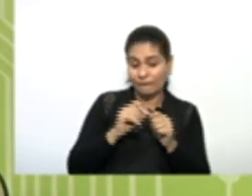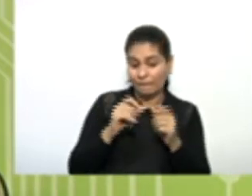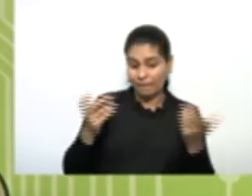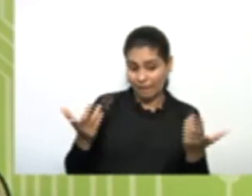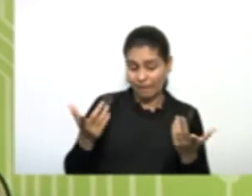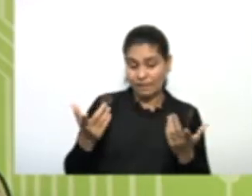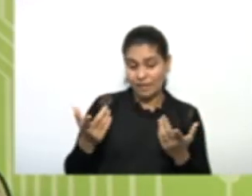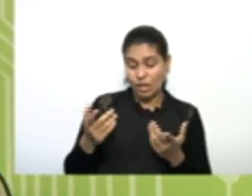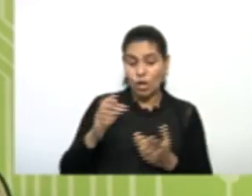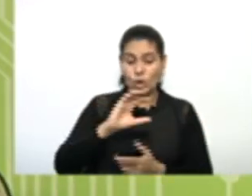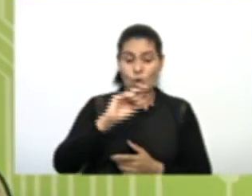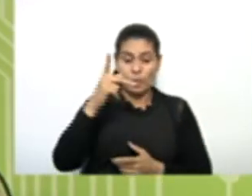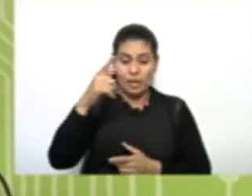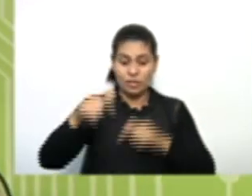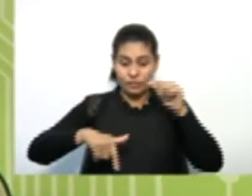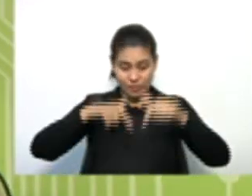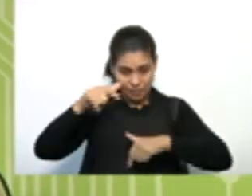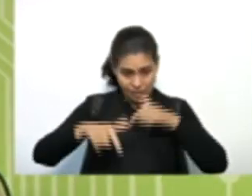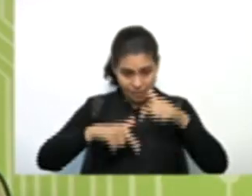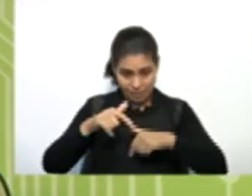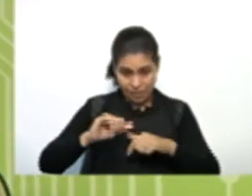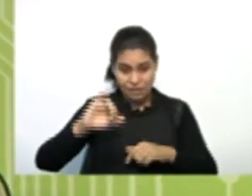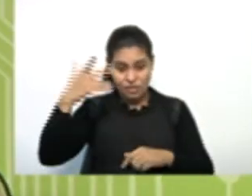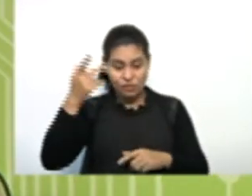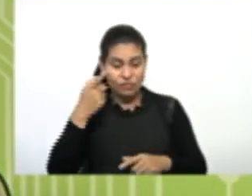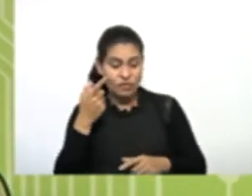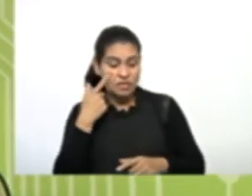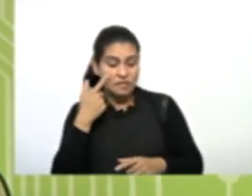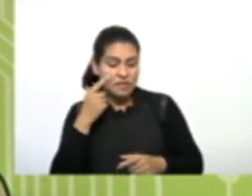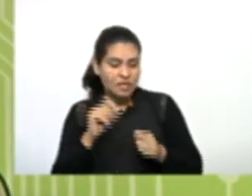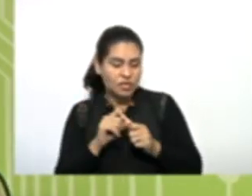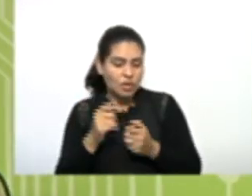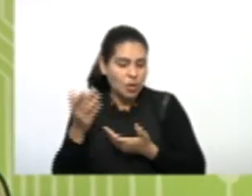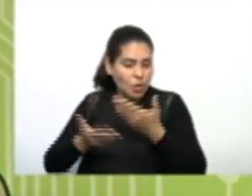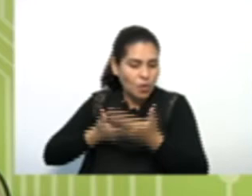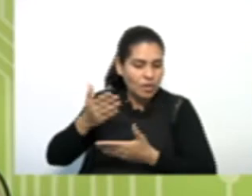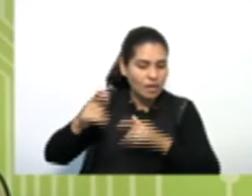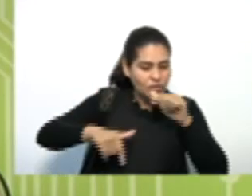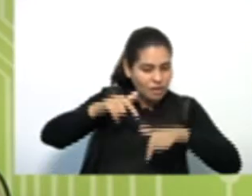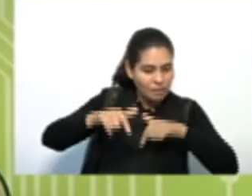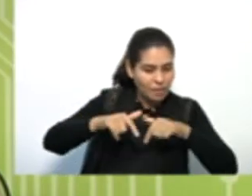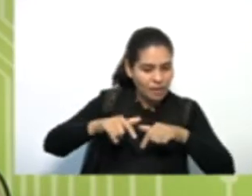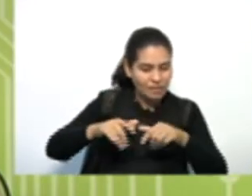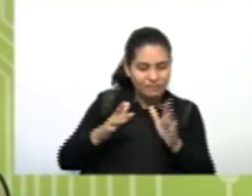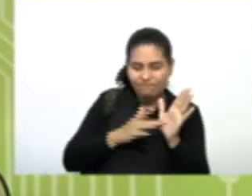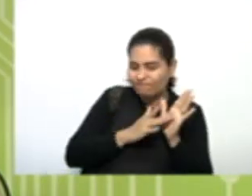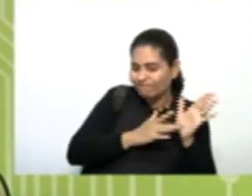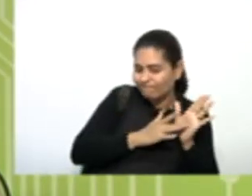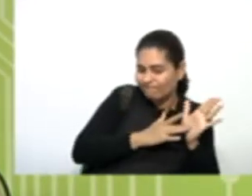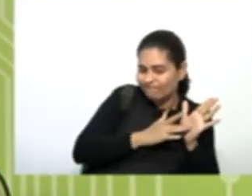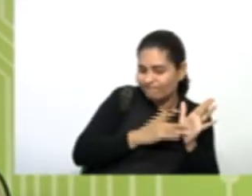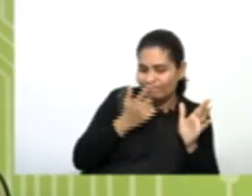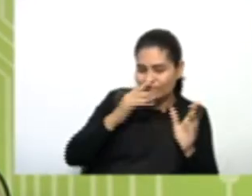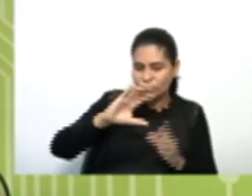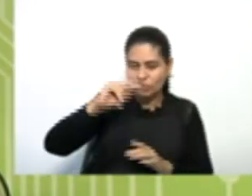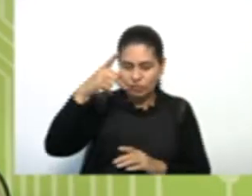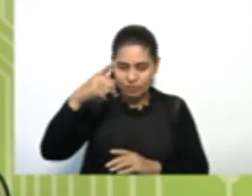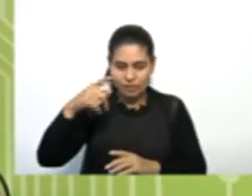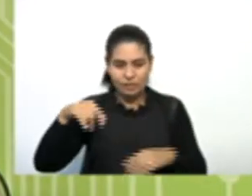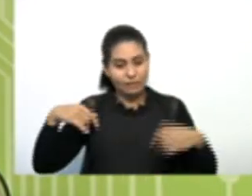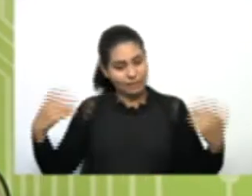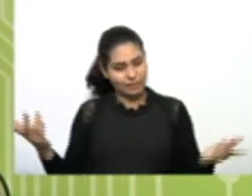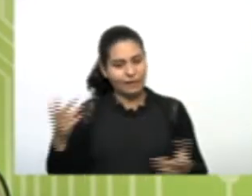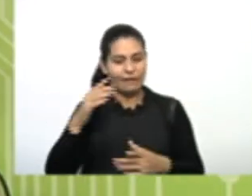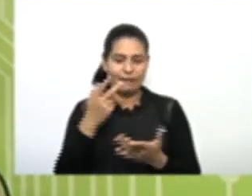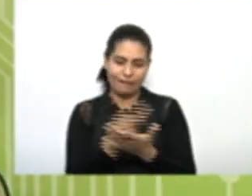de cooperativa de trabalho, quando você na verdade está só fazendo uma relação de emprego e disfarçar isso de cooperativa, isso é